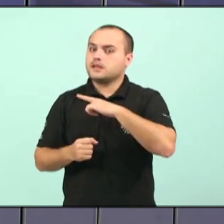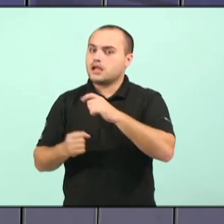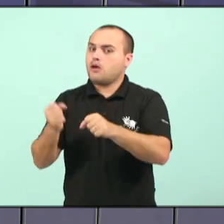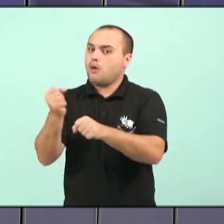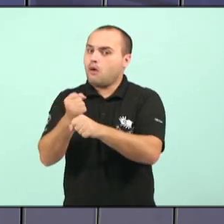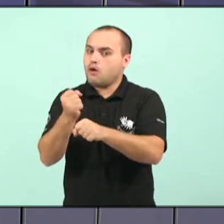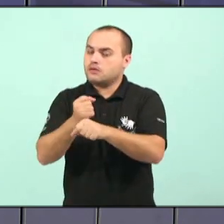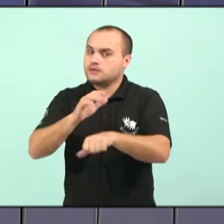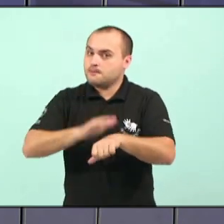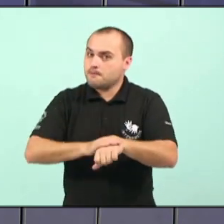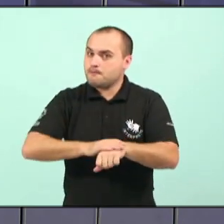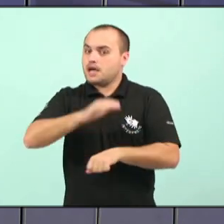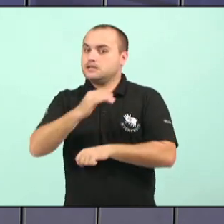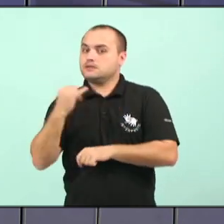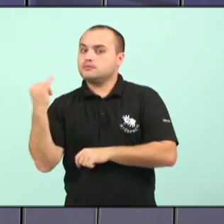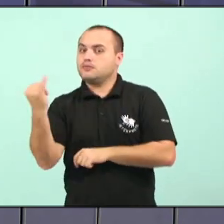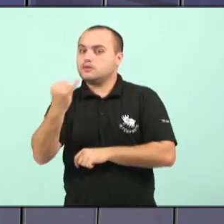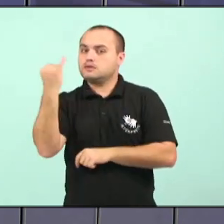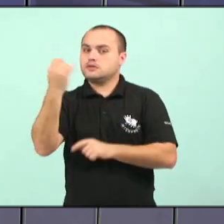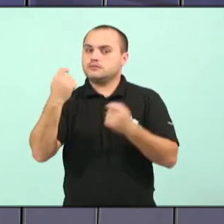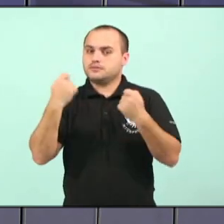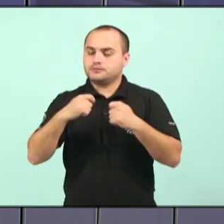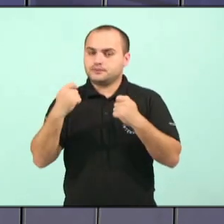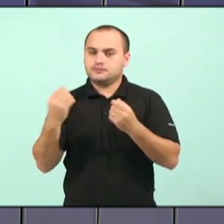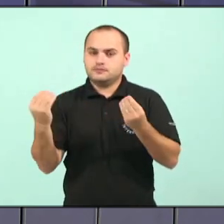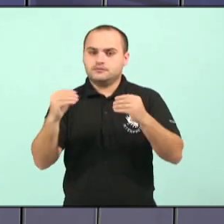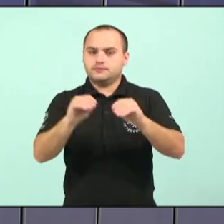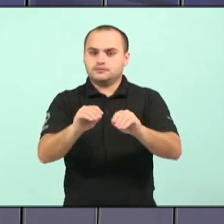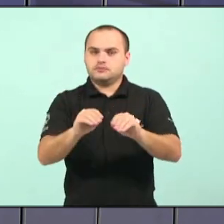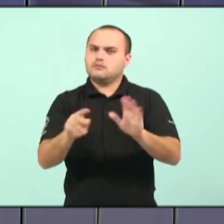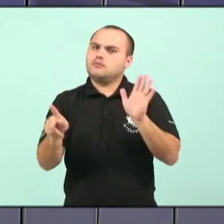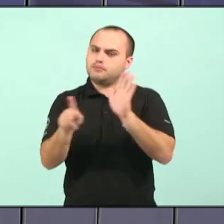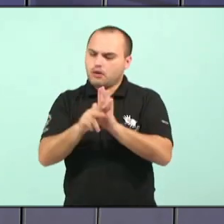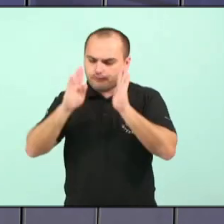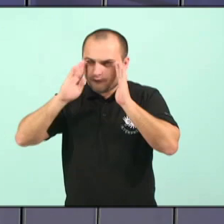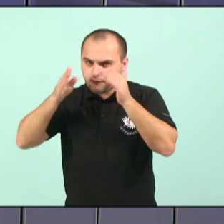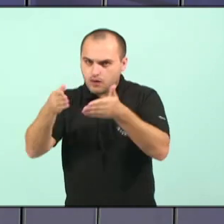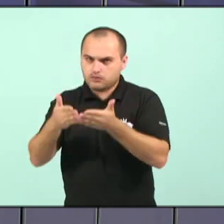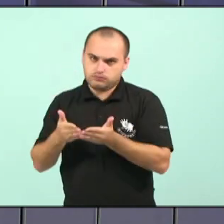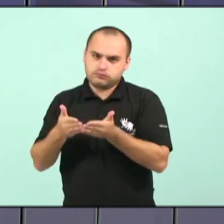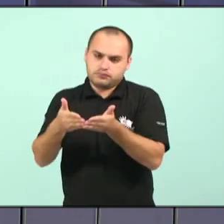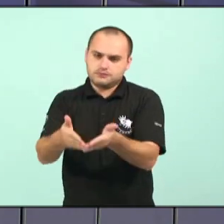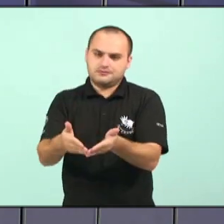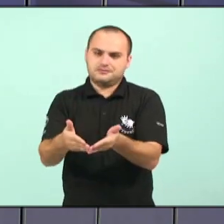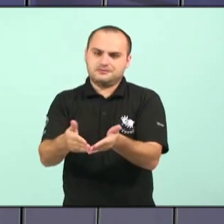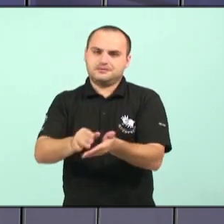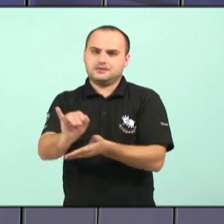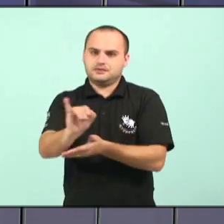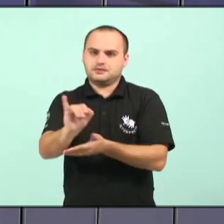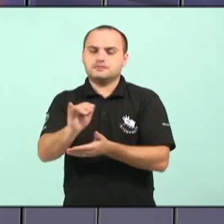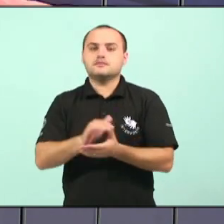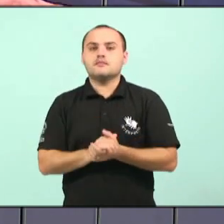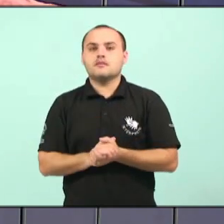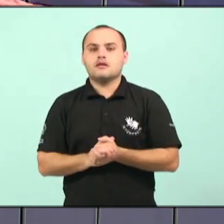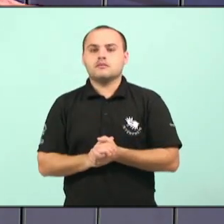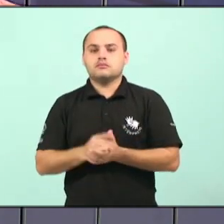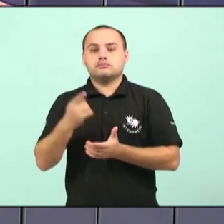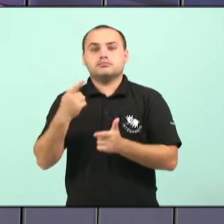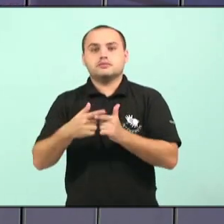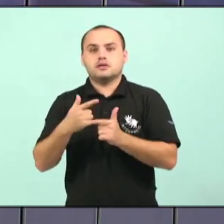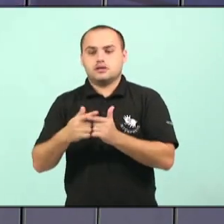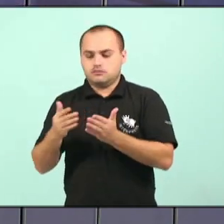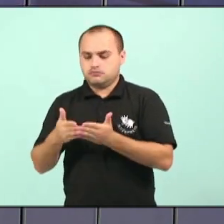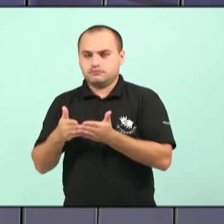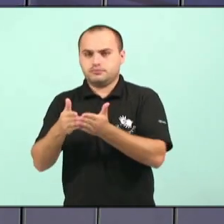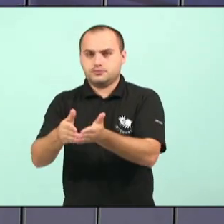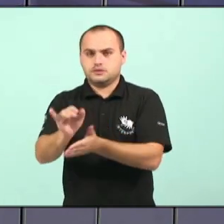importantes que deveriam constar, principalmente obras relacionadas à atividade portuária. Se a partir do momento que o porto representa